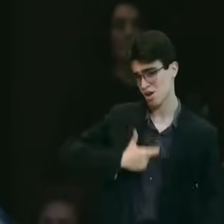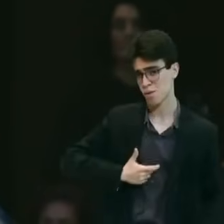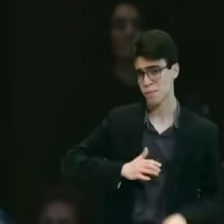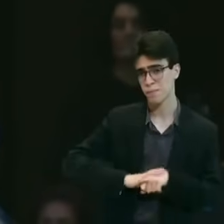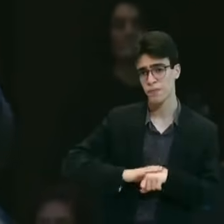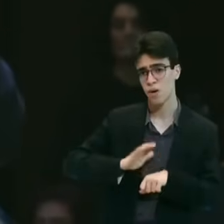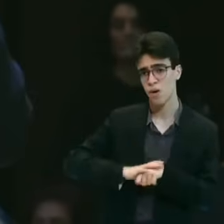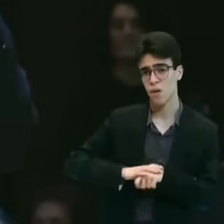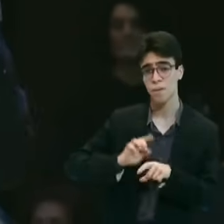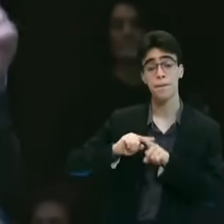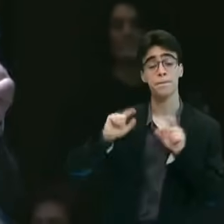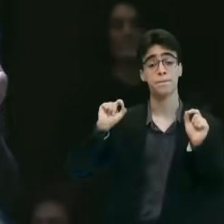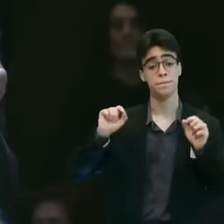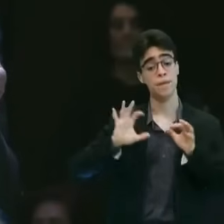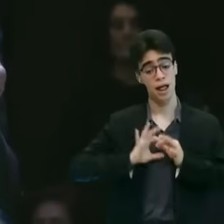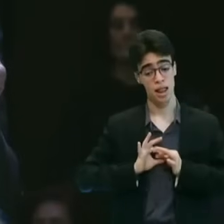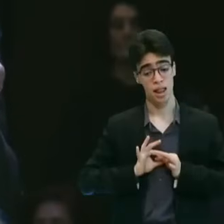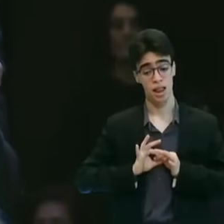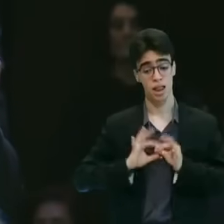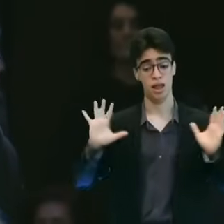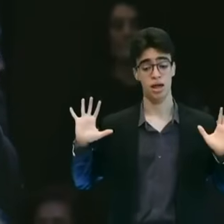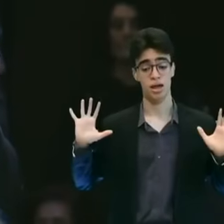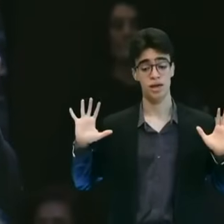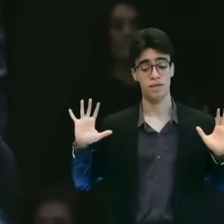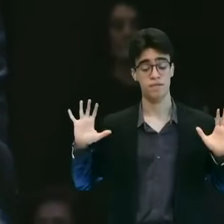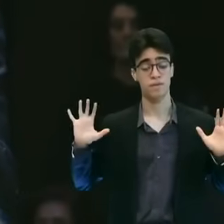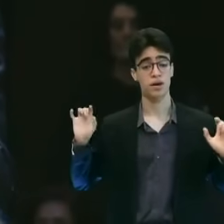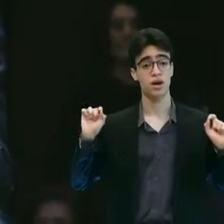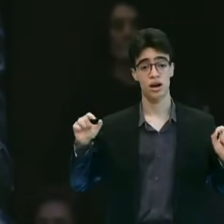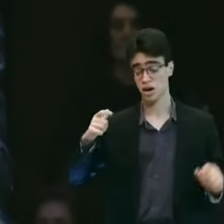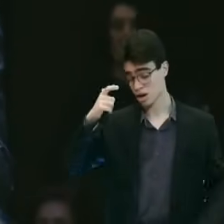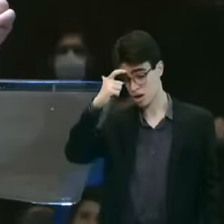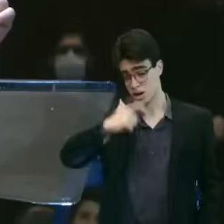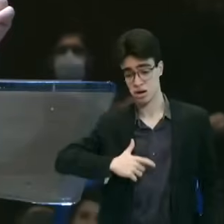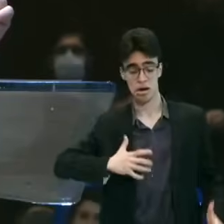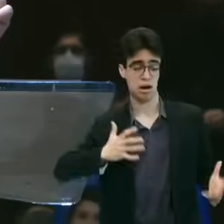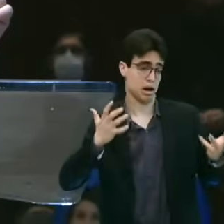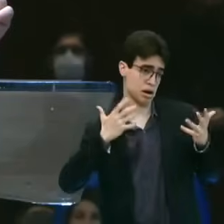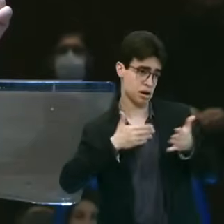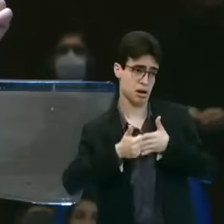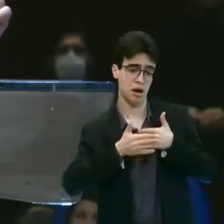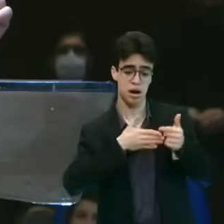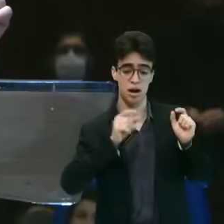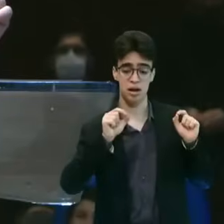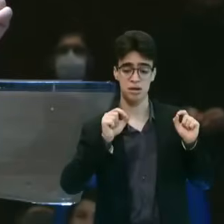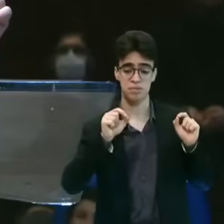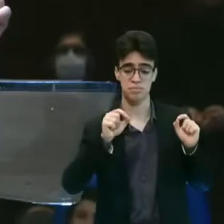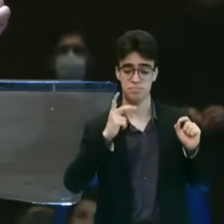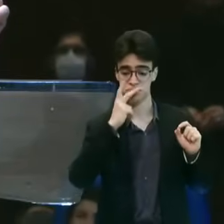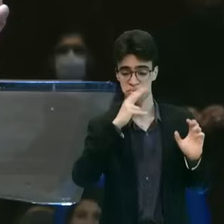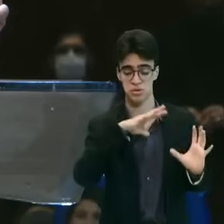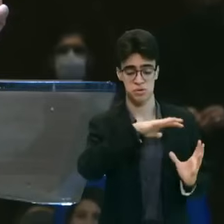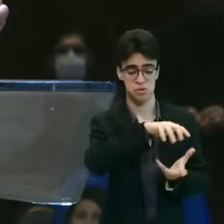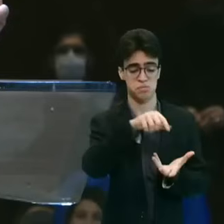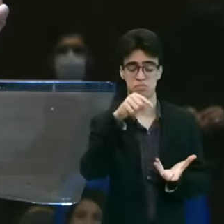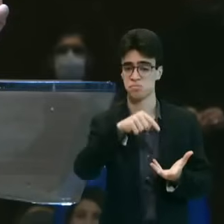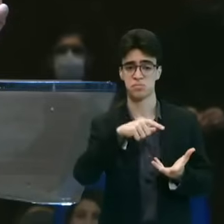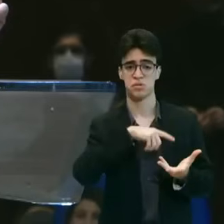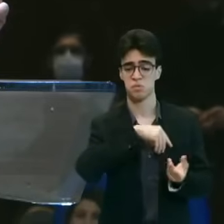mas tenho liberdade para ser quem eu quero, esse mundo virou uma confusão,